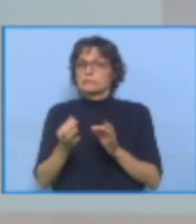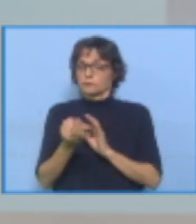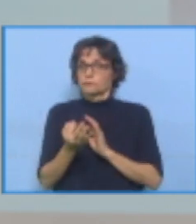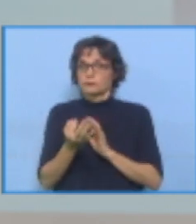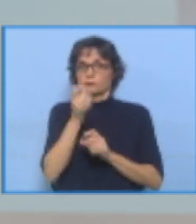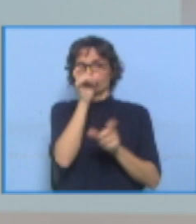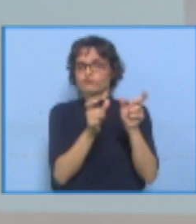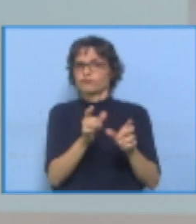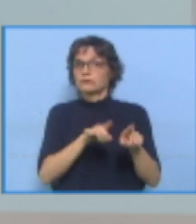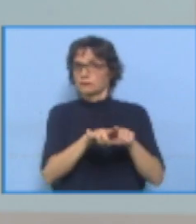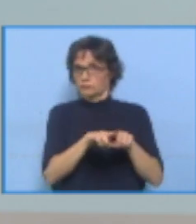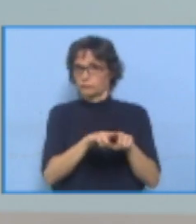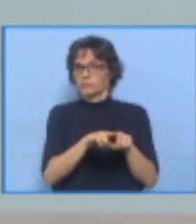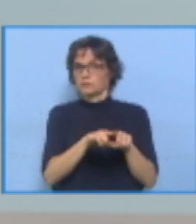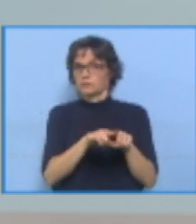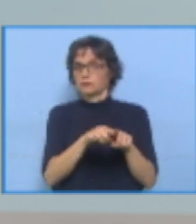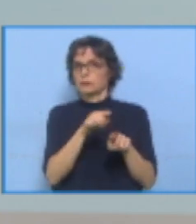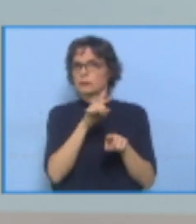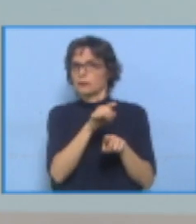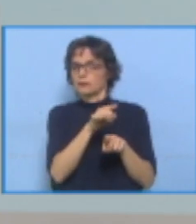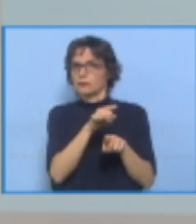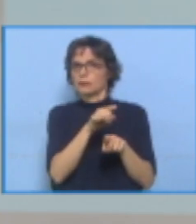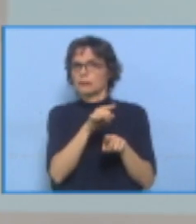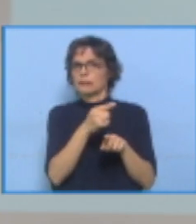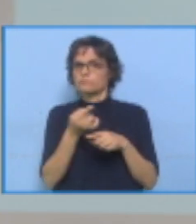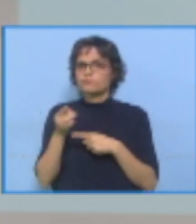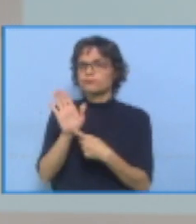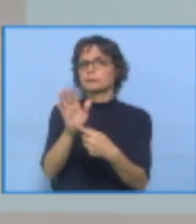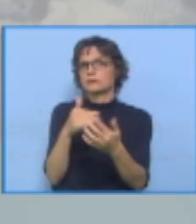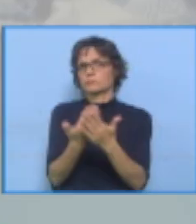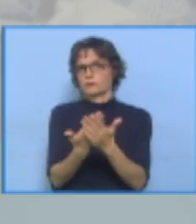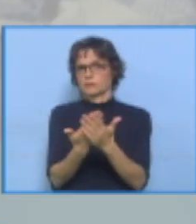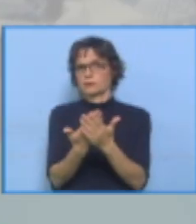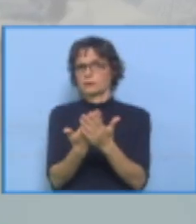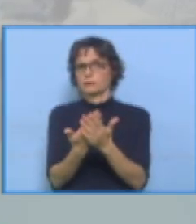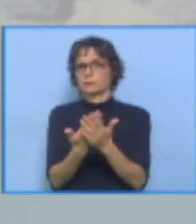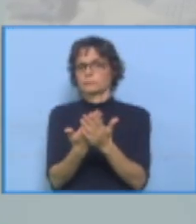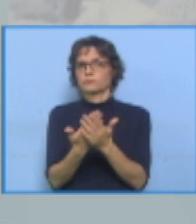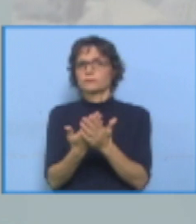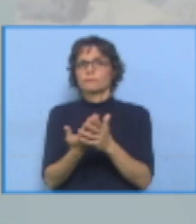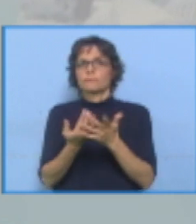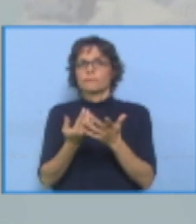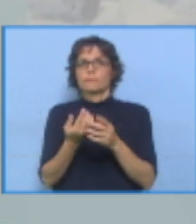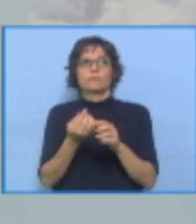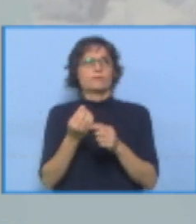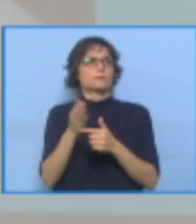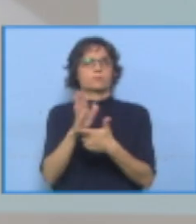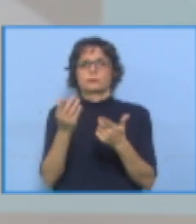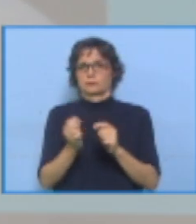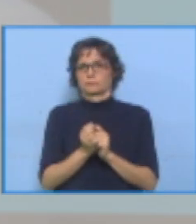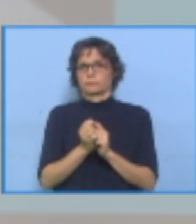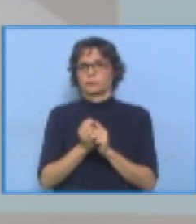políticos, designadamente, deem exemplo. Ou seja, não há vida democrática, não